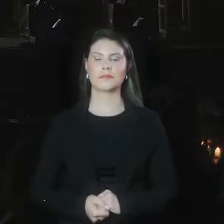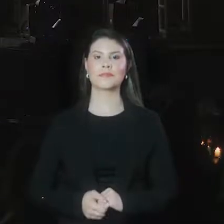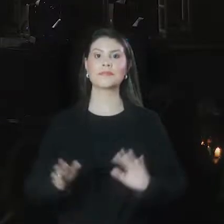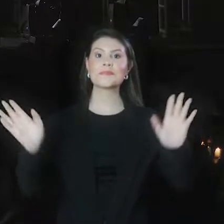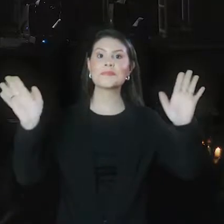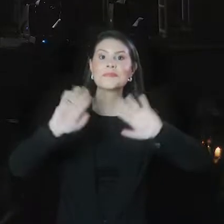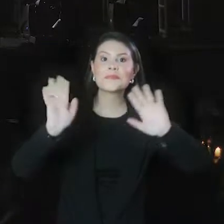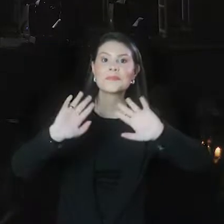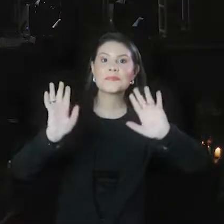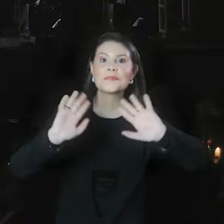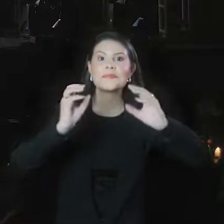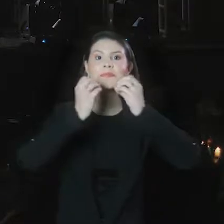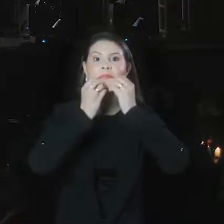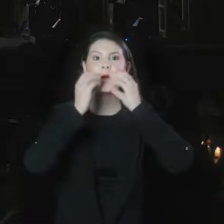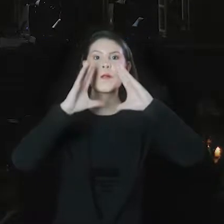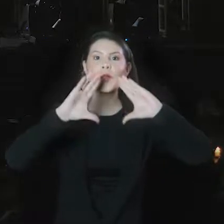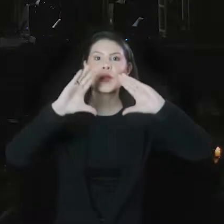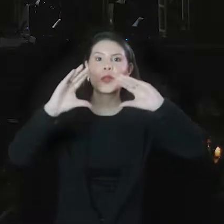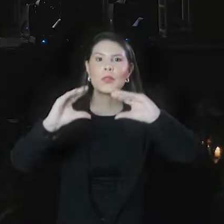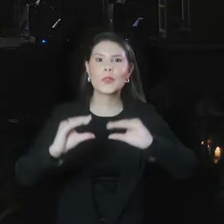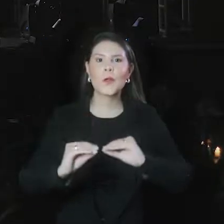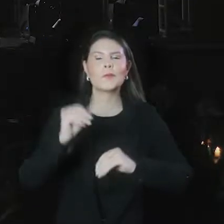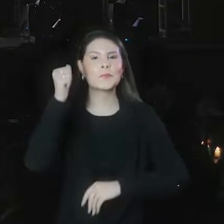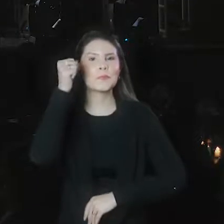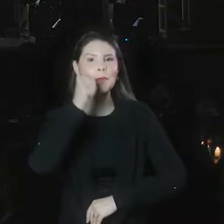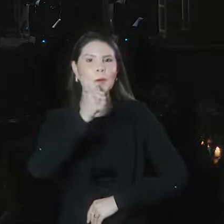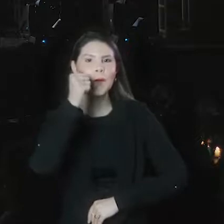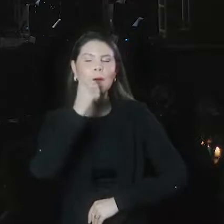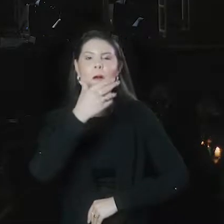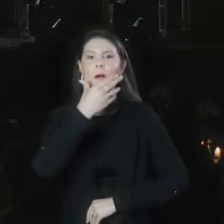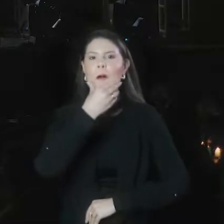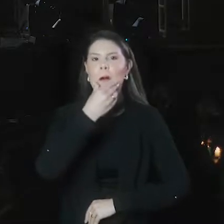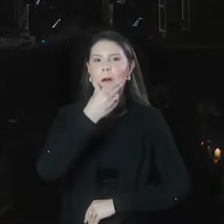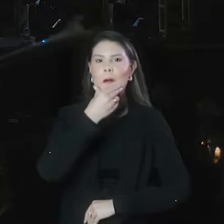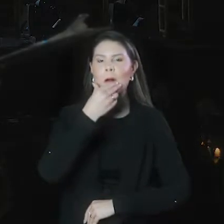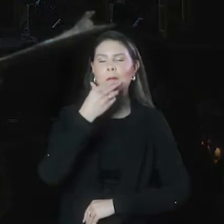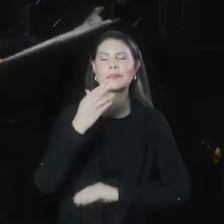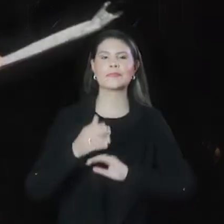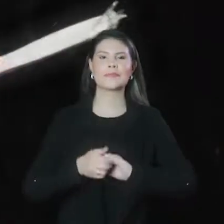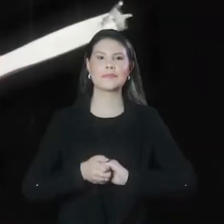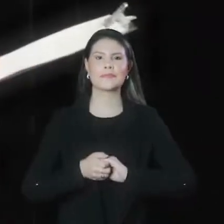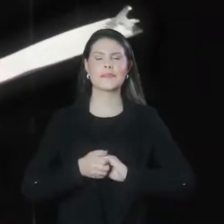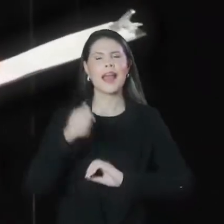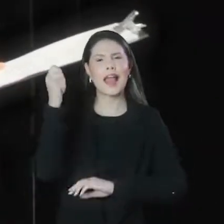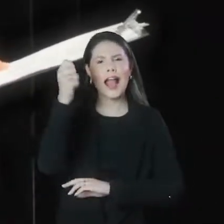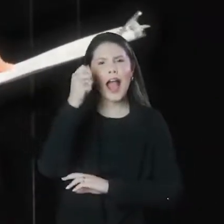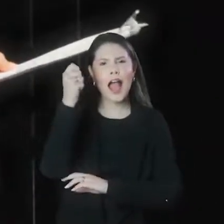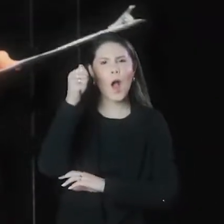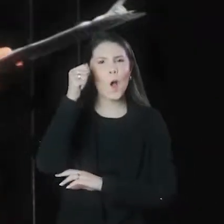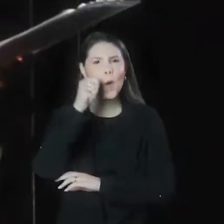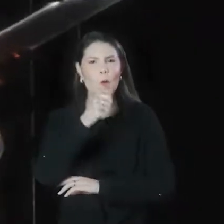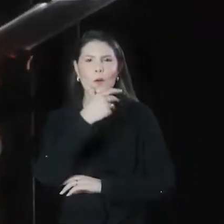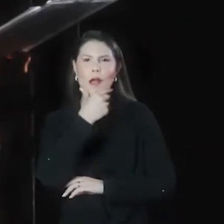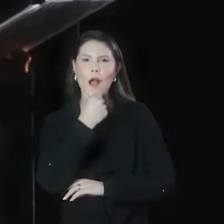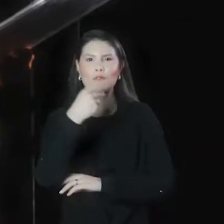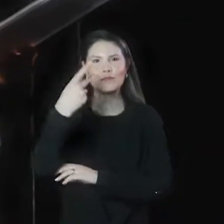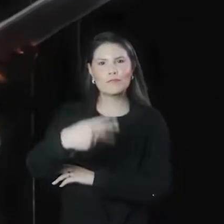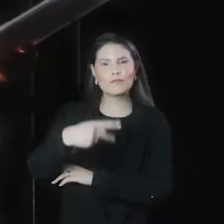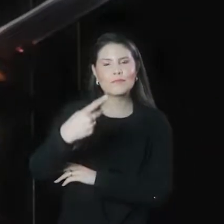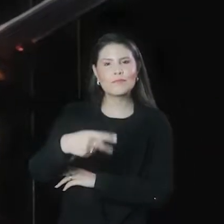Muito boa noite, senhoras e senhores, gaúchas e